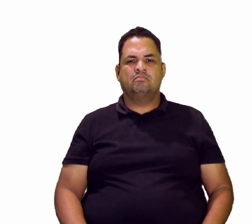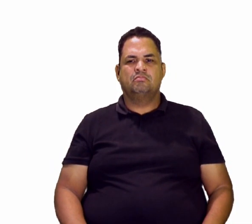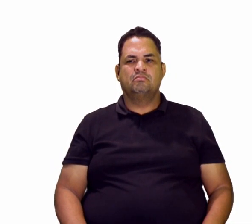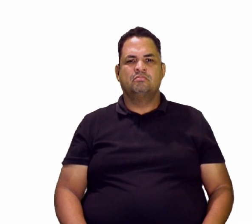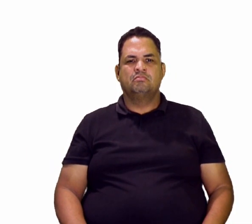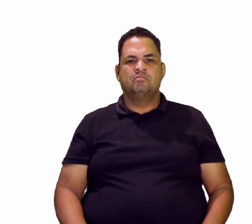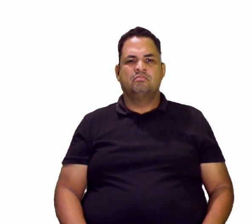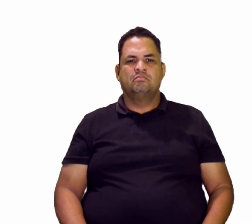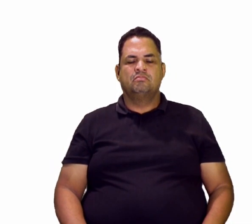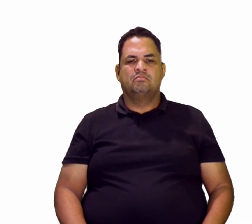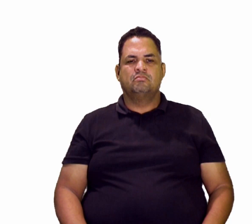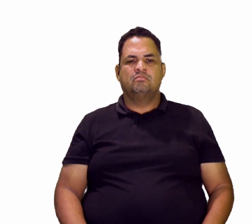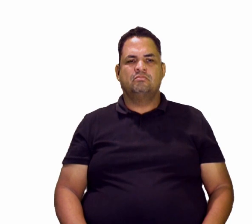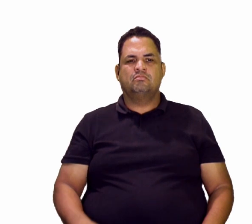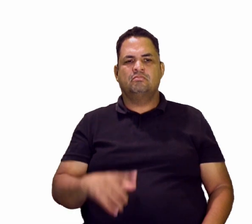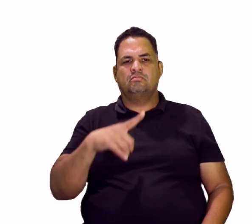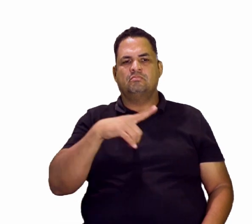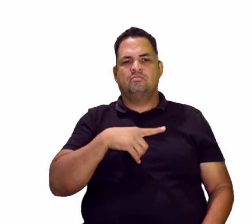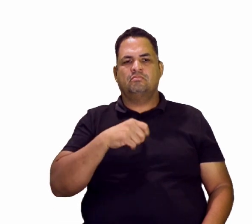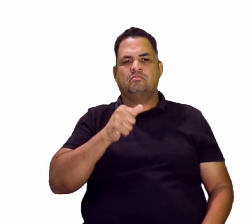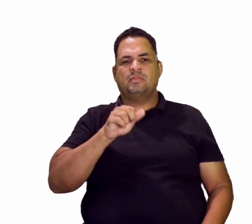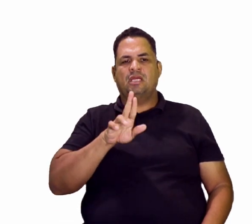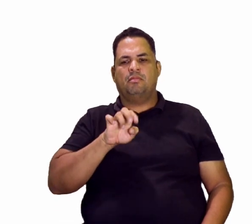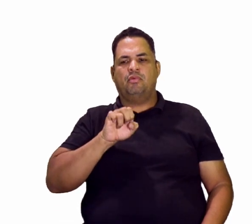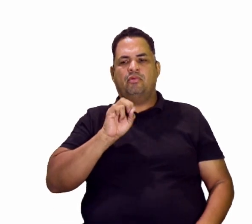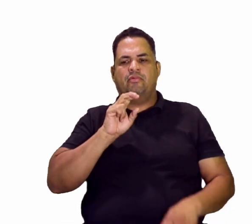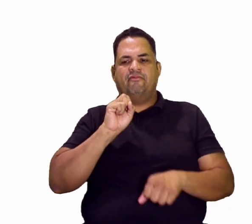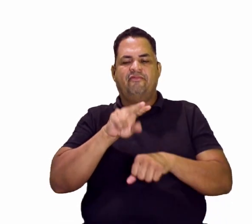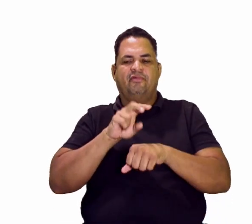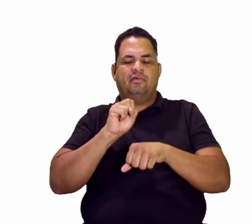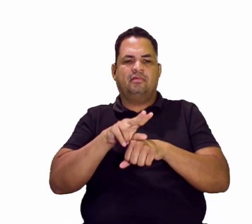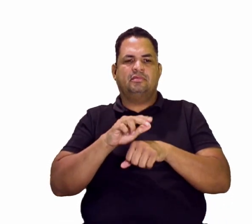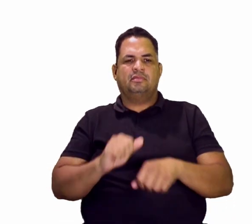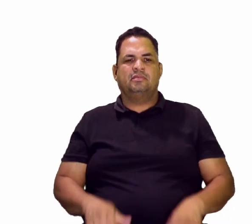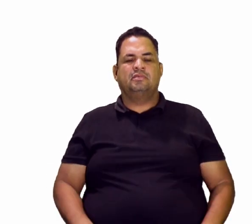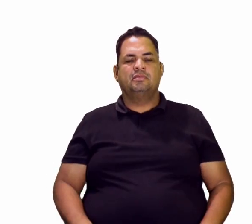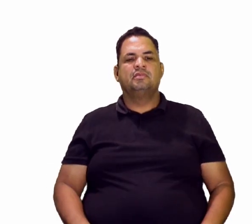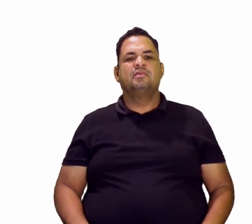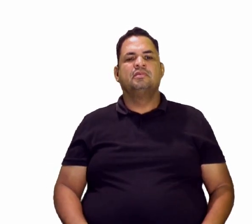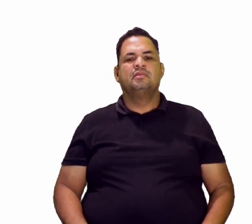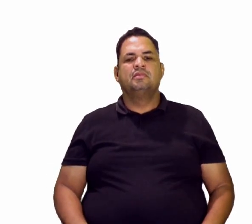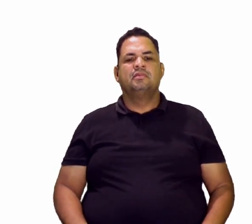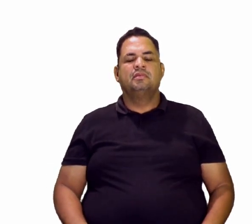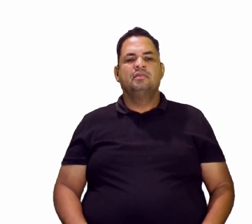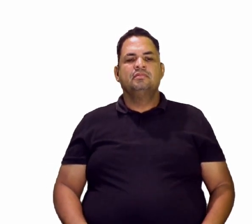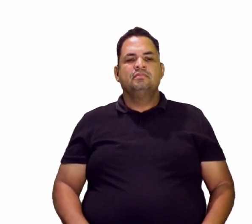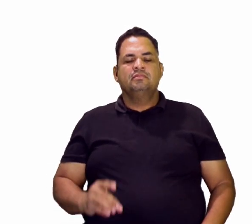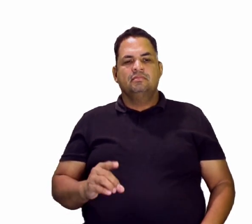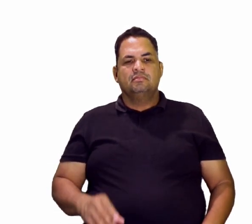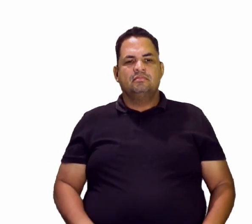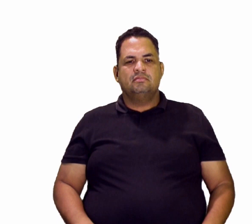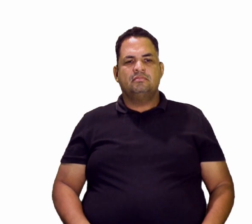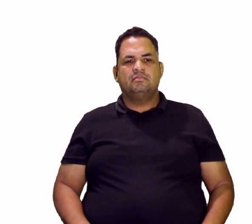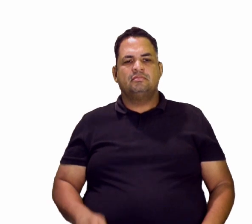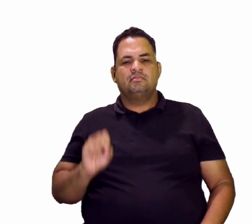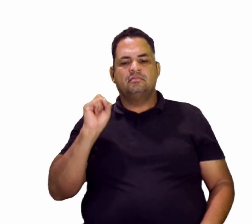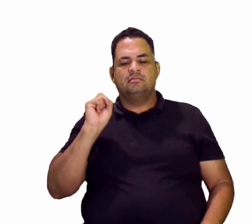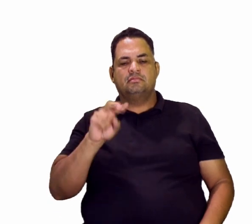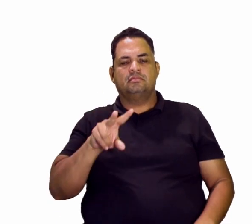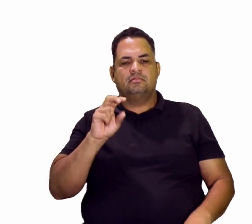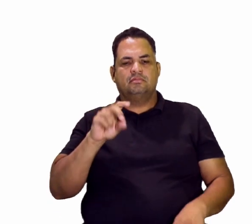Seguindo, nós temos o arbovírus. O vírus dengue